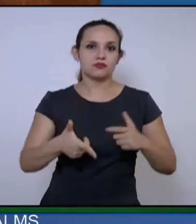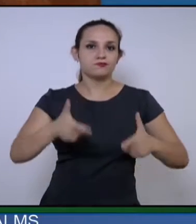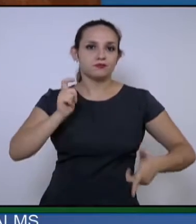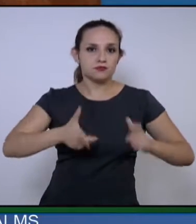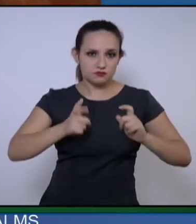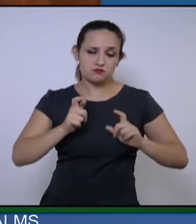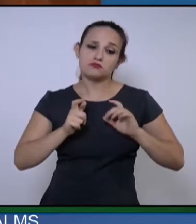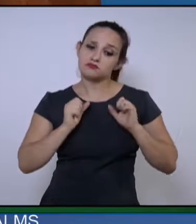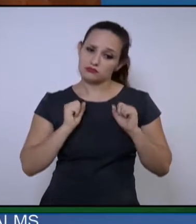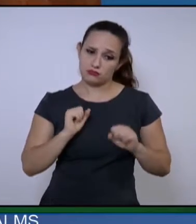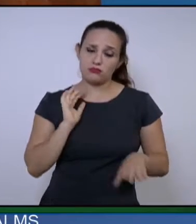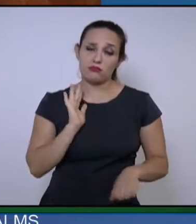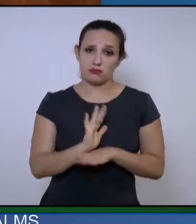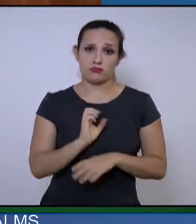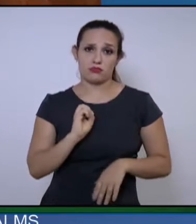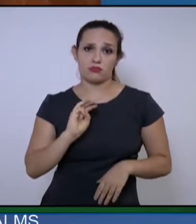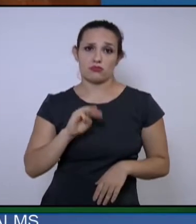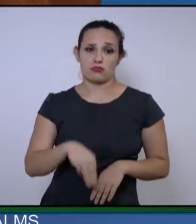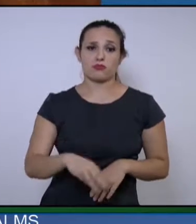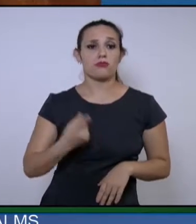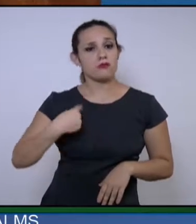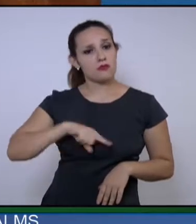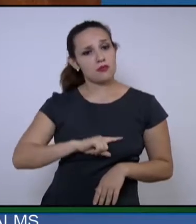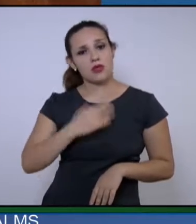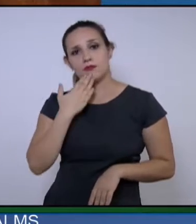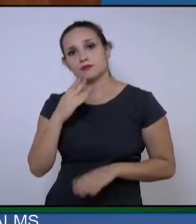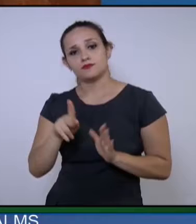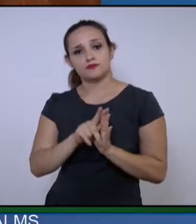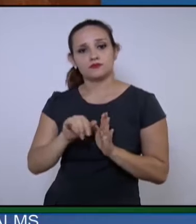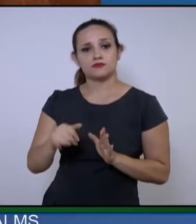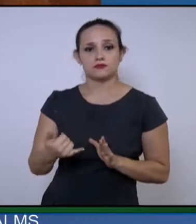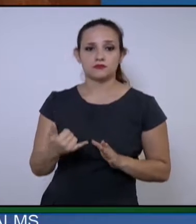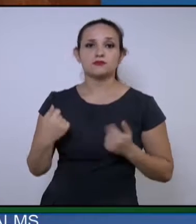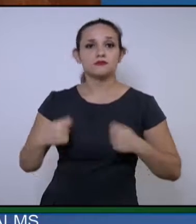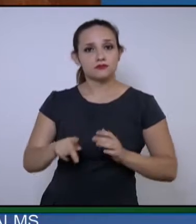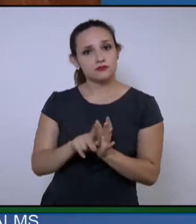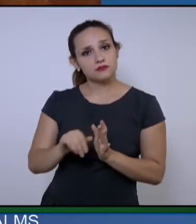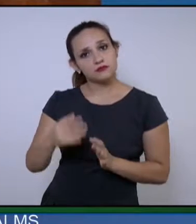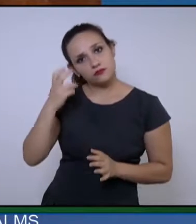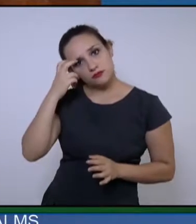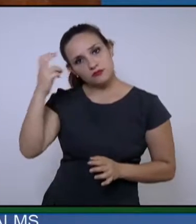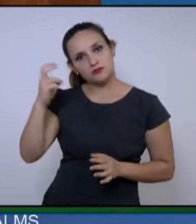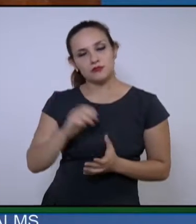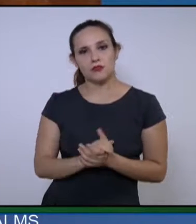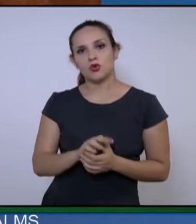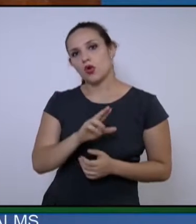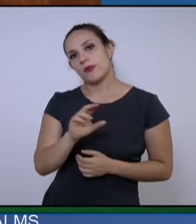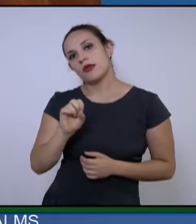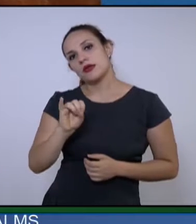podem contribuir, e também pedimos programas de inteligência.